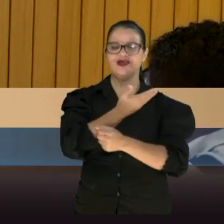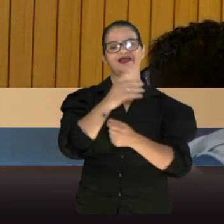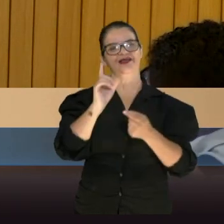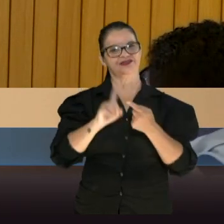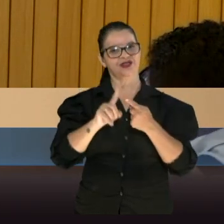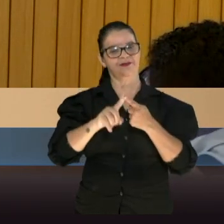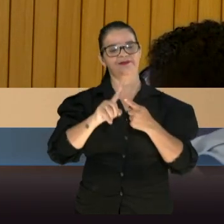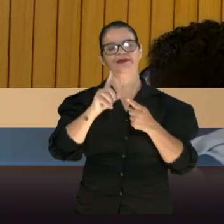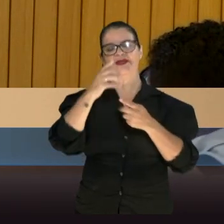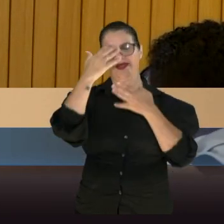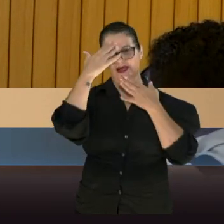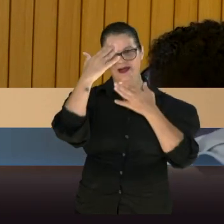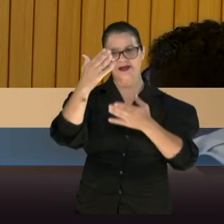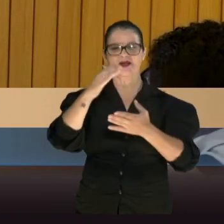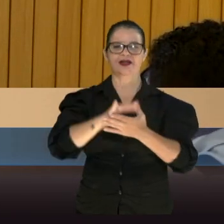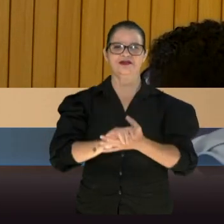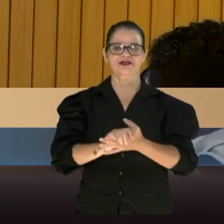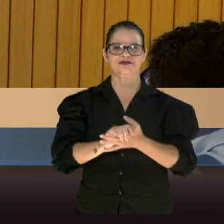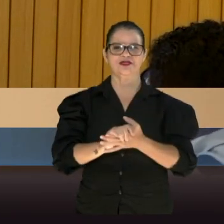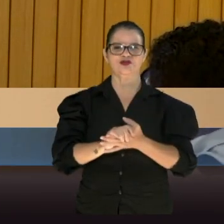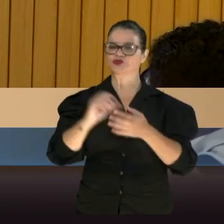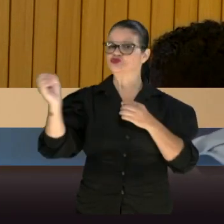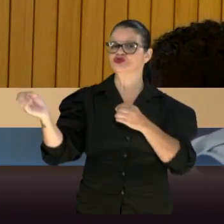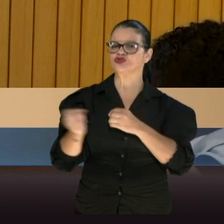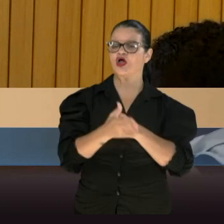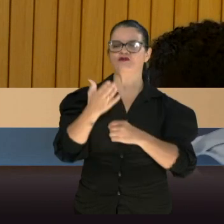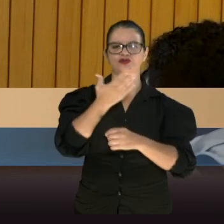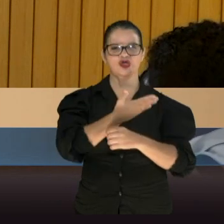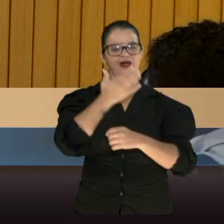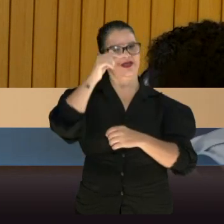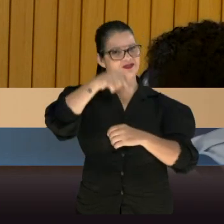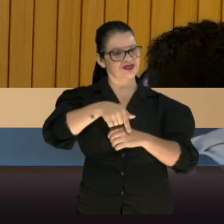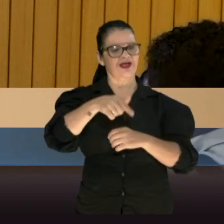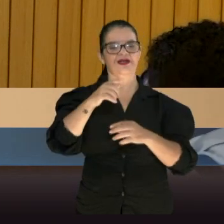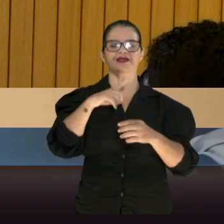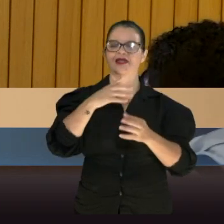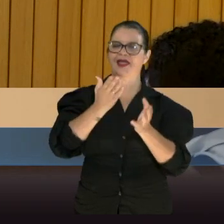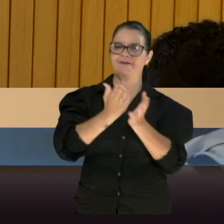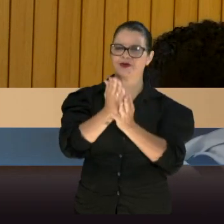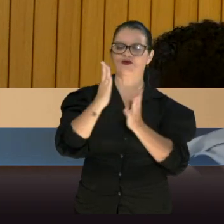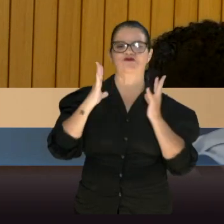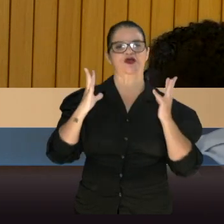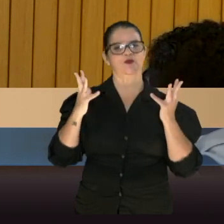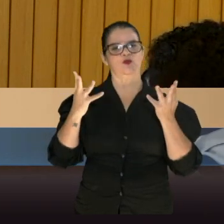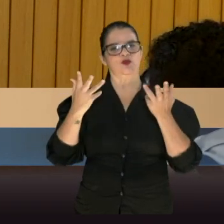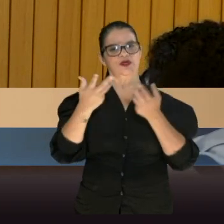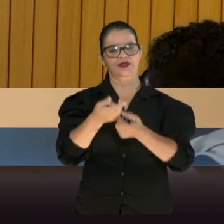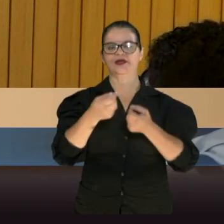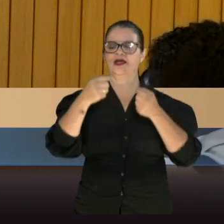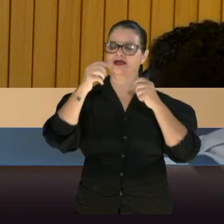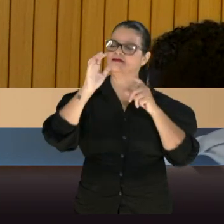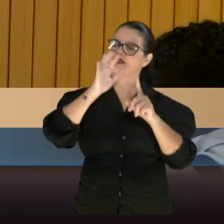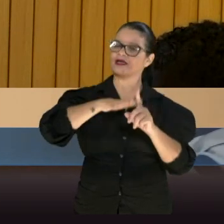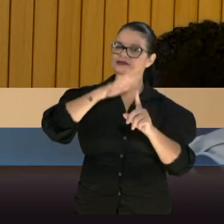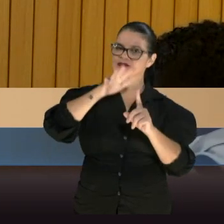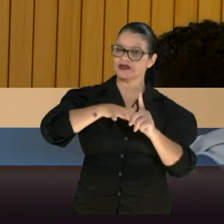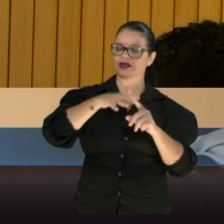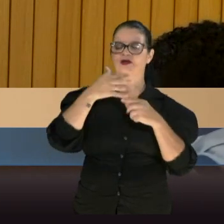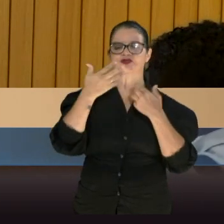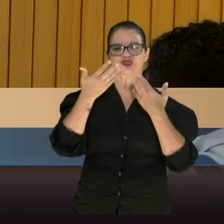inclusive agradecendo aos nobres colegas dessa casa que aprovaram por unanimidade essa solene